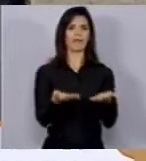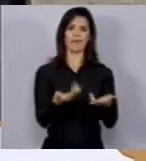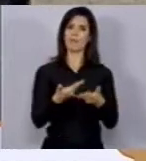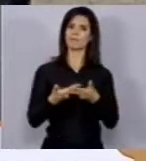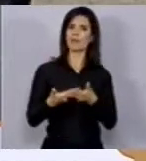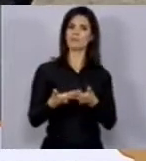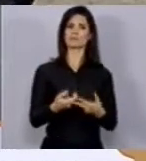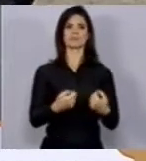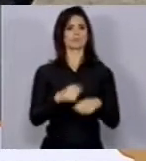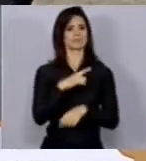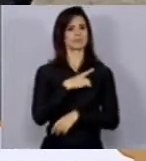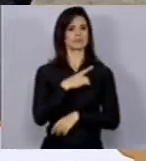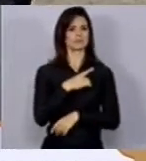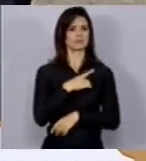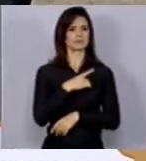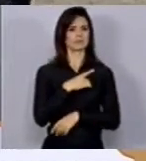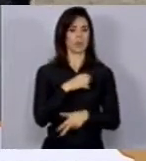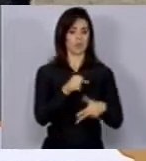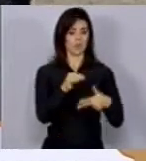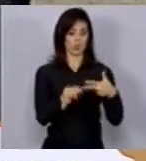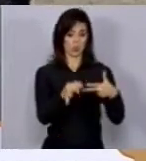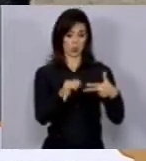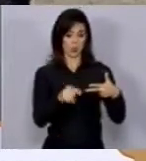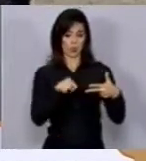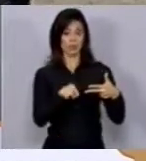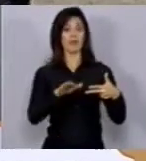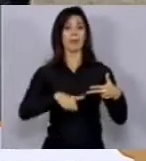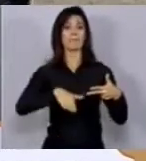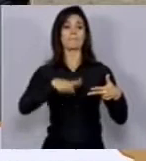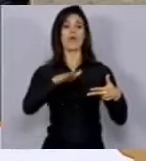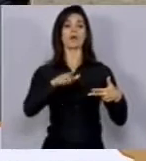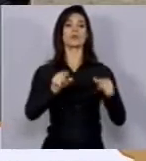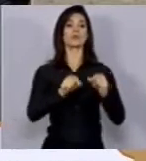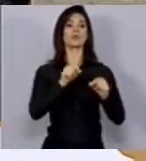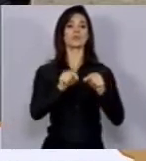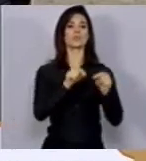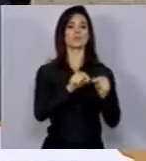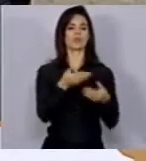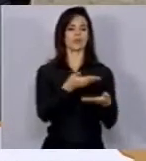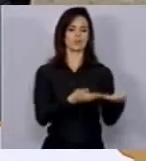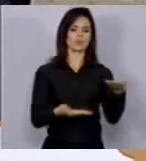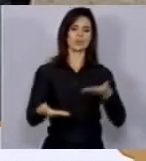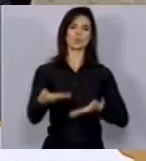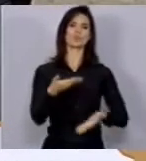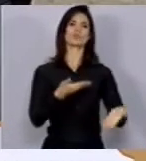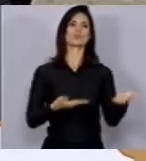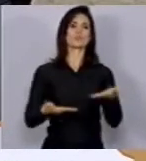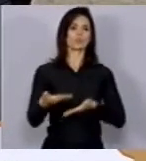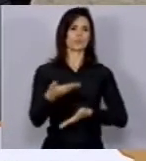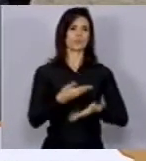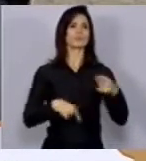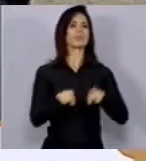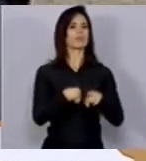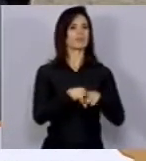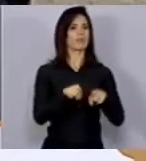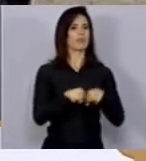três poderes, é o judiciário que possui as atribuições de mediação, ao tempo em que é